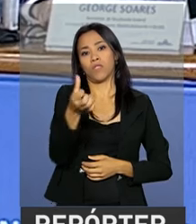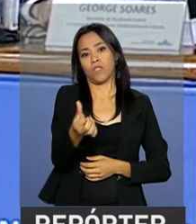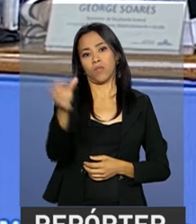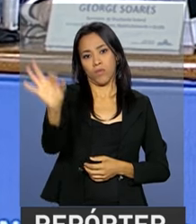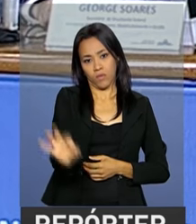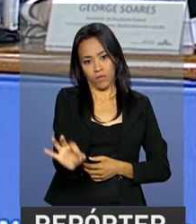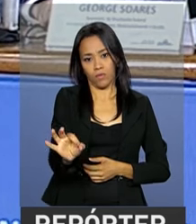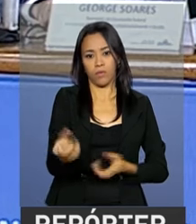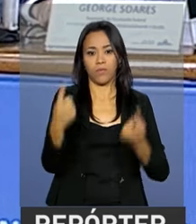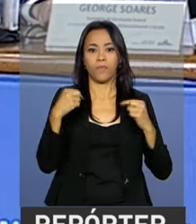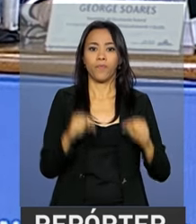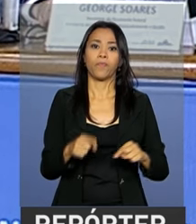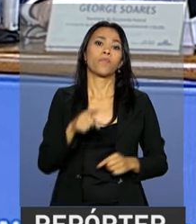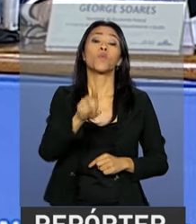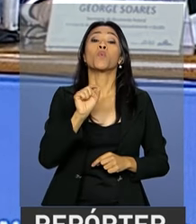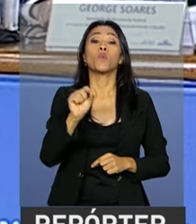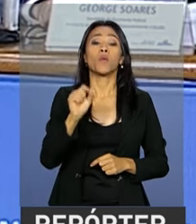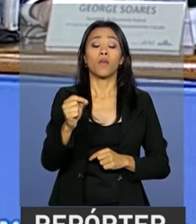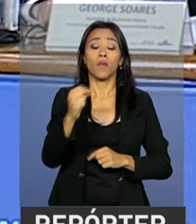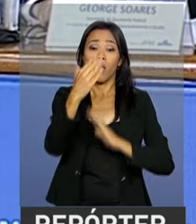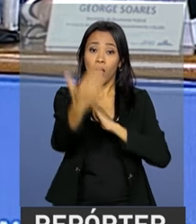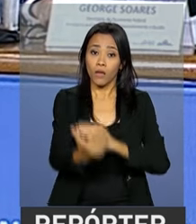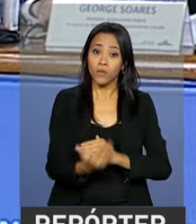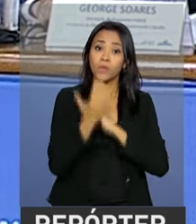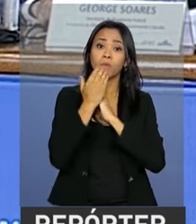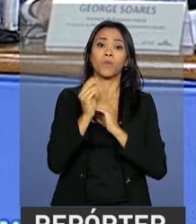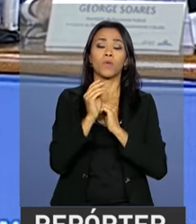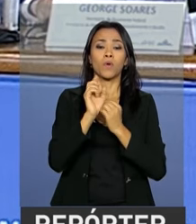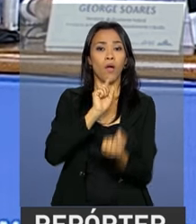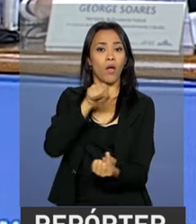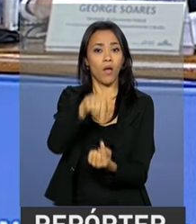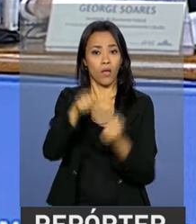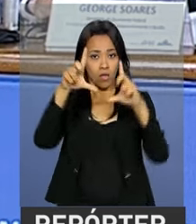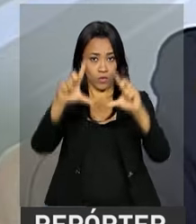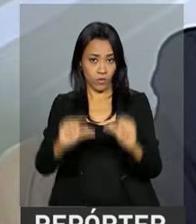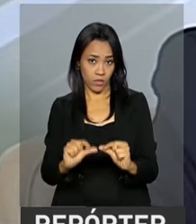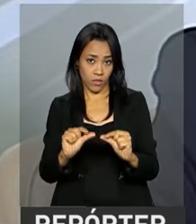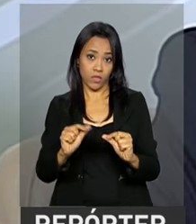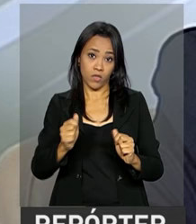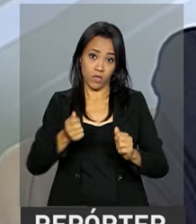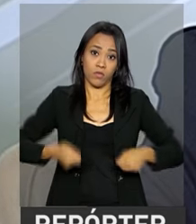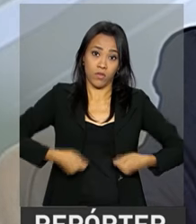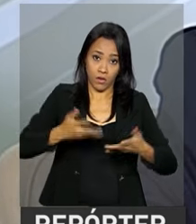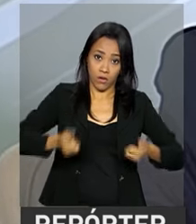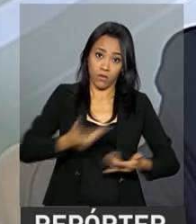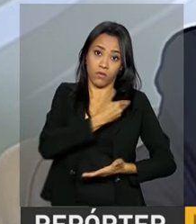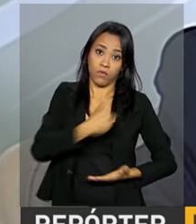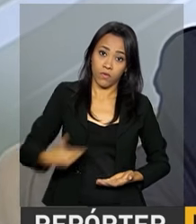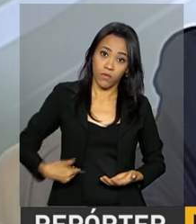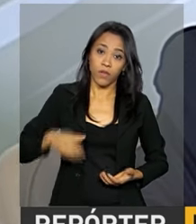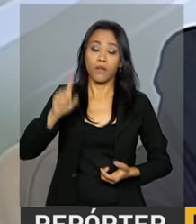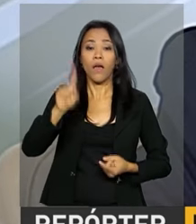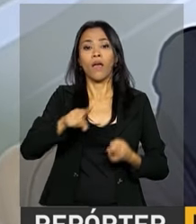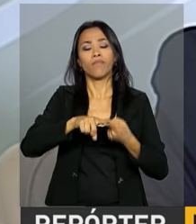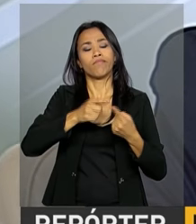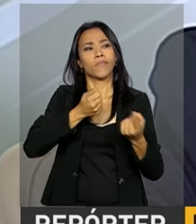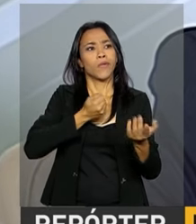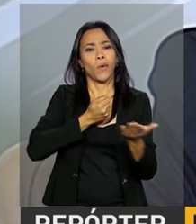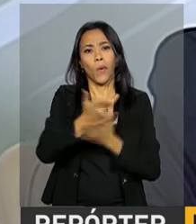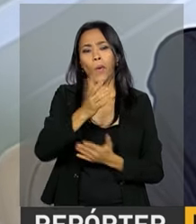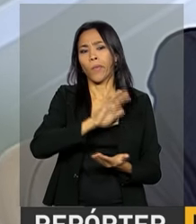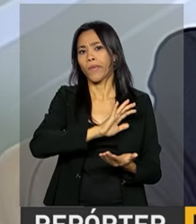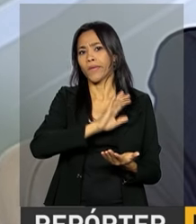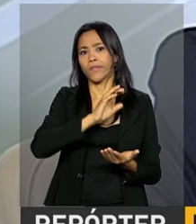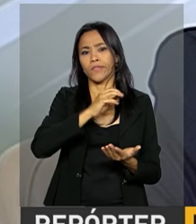Os itens que mais contribuíram para essa redução foram as despesas com passagens, que tiveram